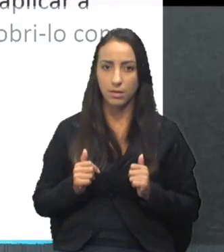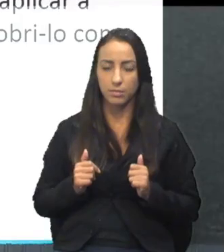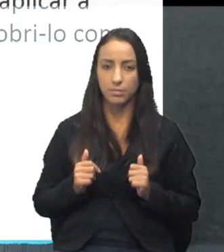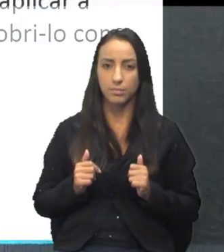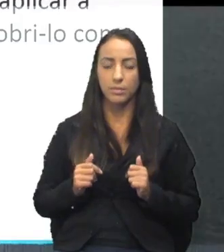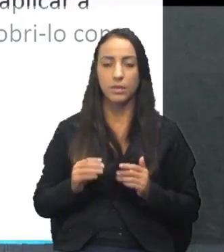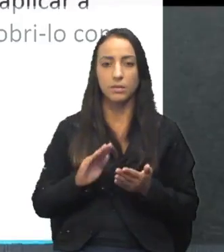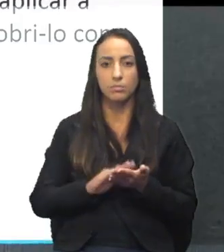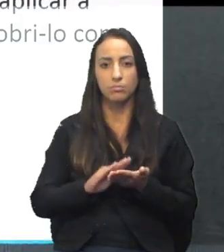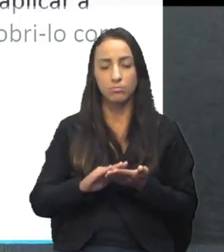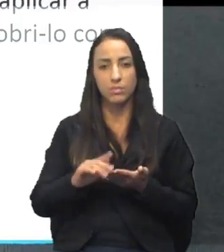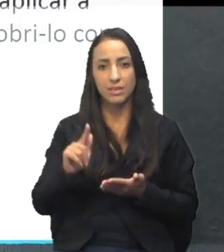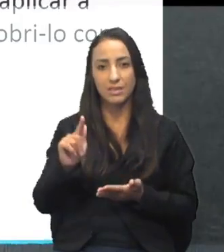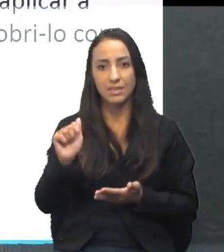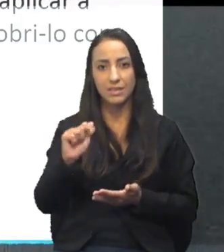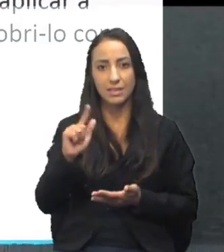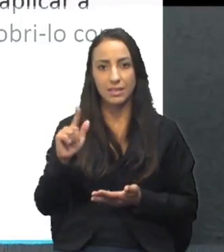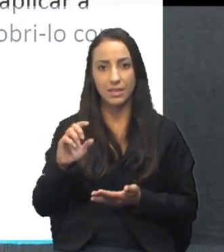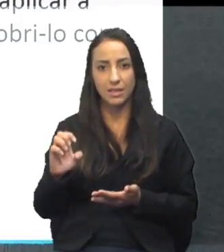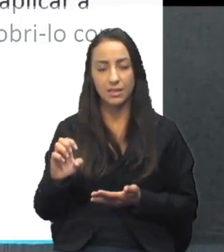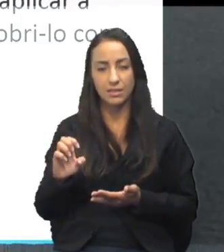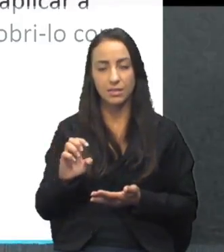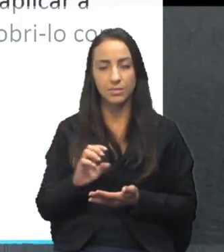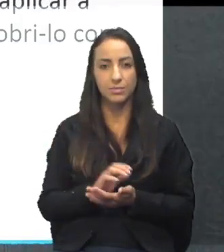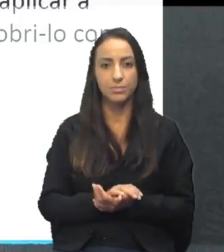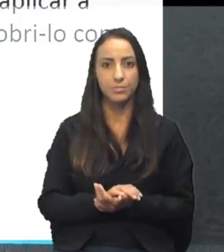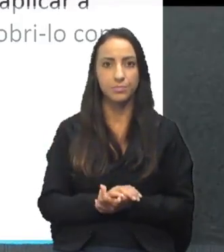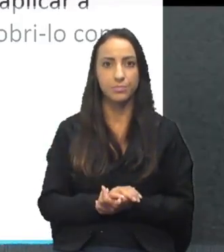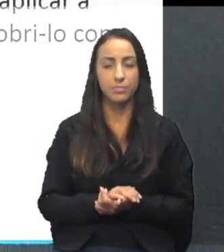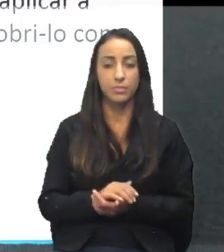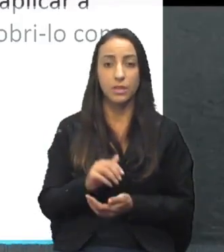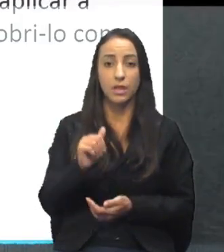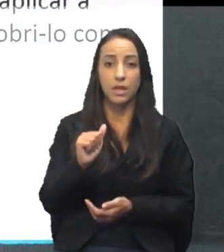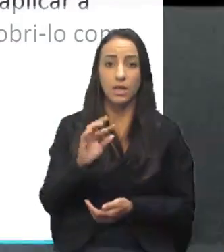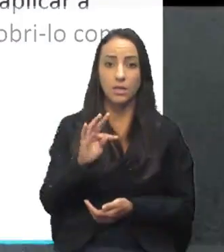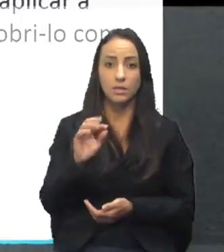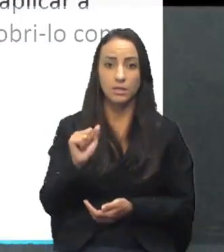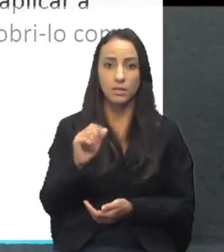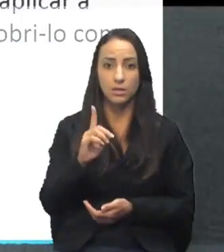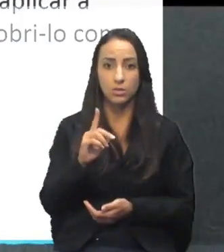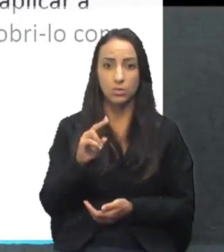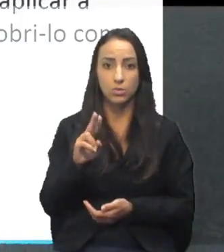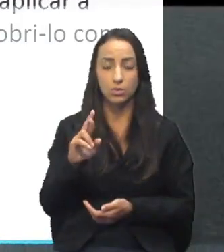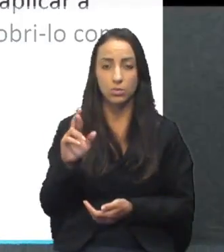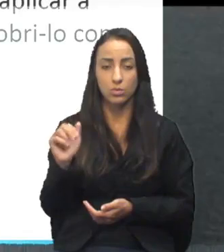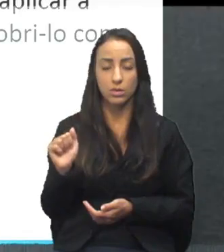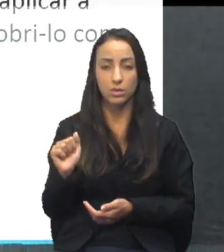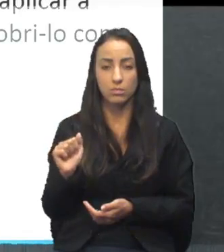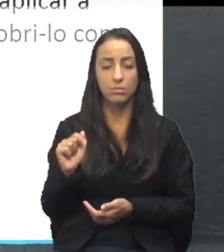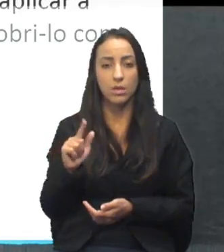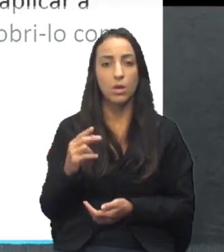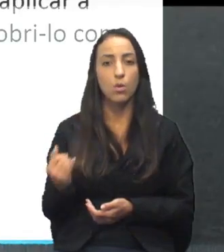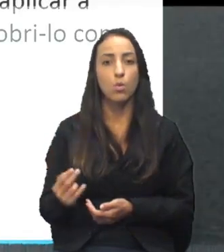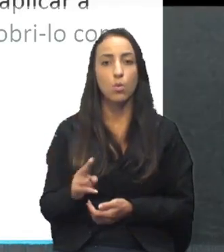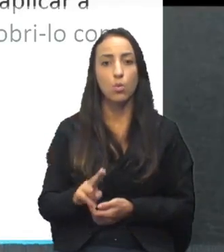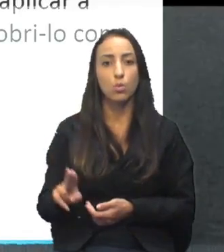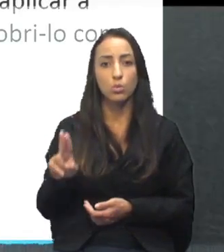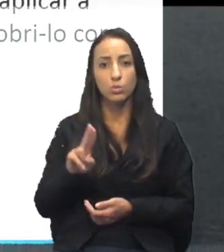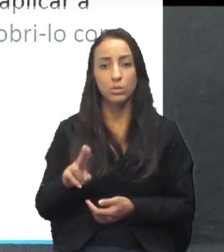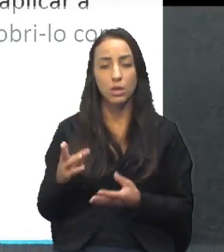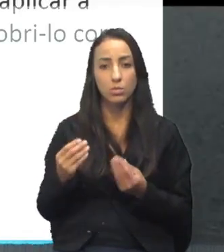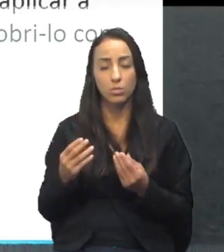gaze ou outra cobertura. Como eu disse, a atadura é muito utilizada para sobrepor